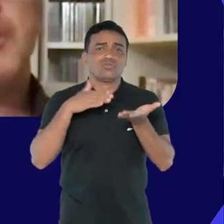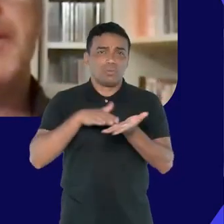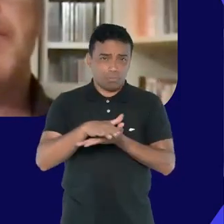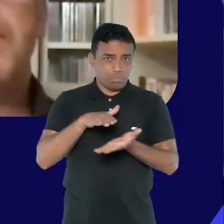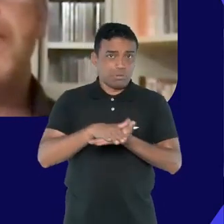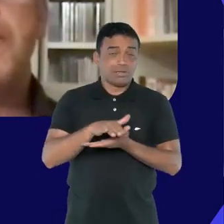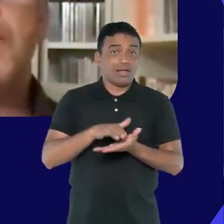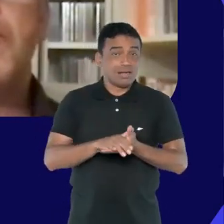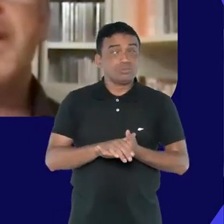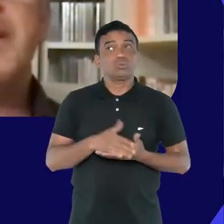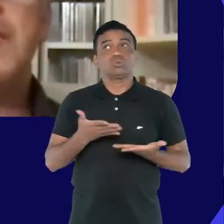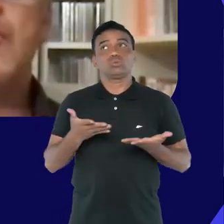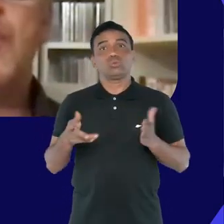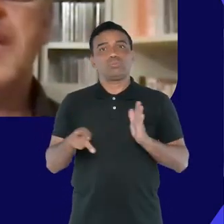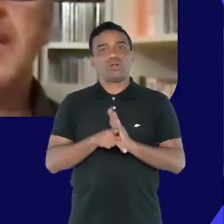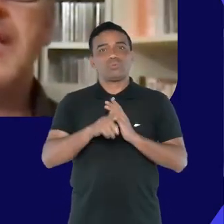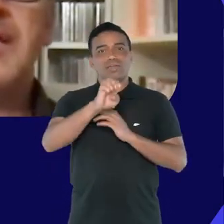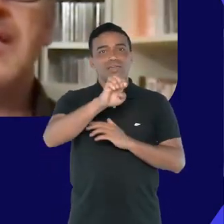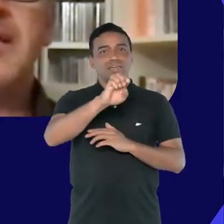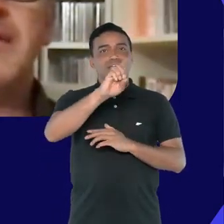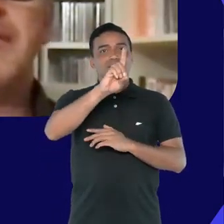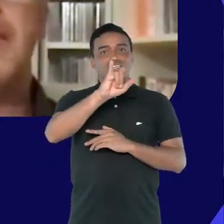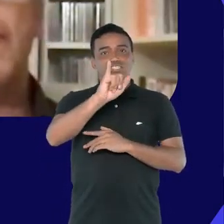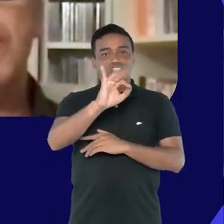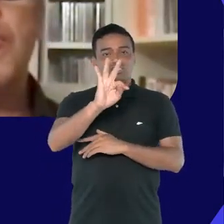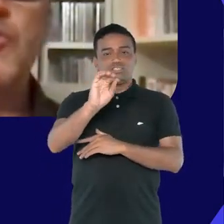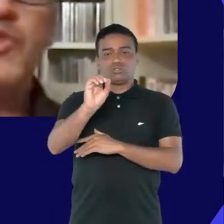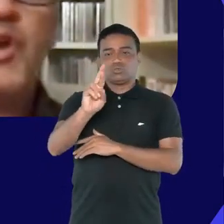publicada justamente por uma editora